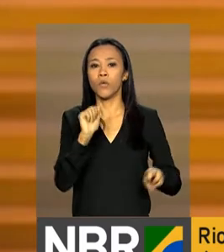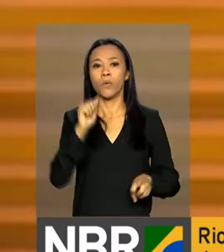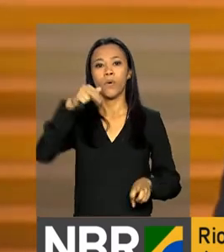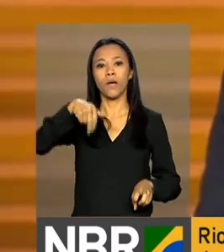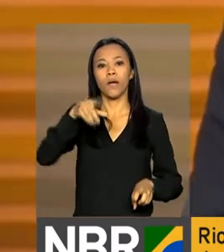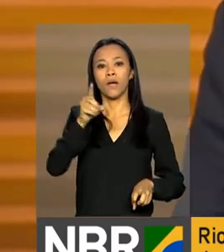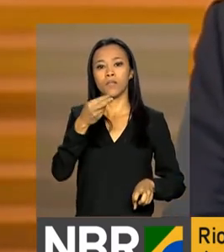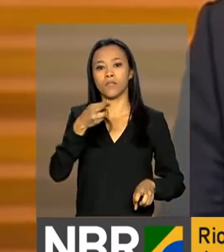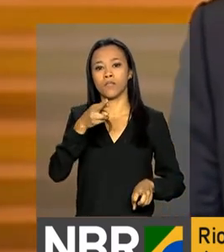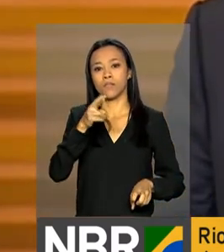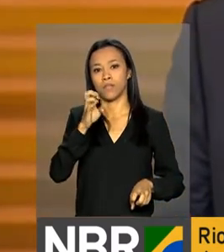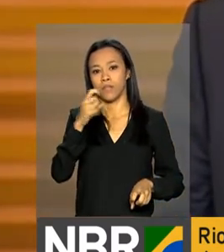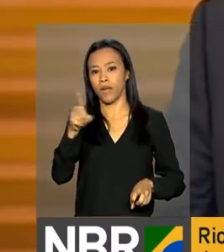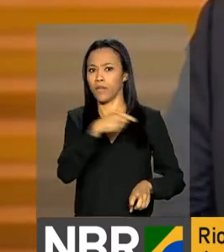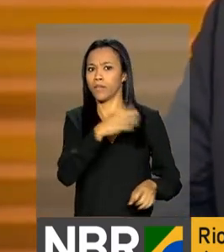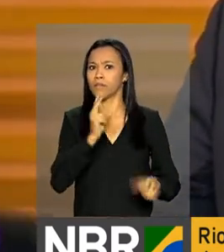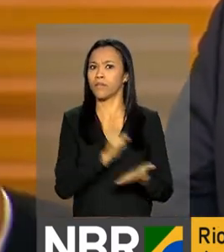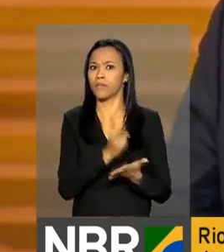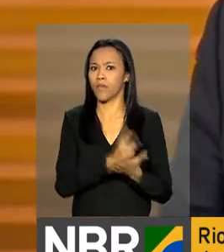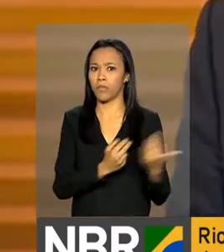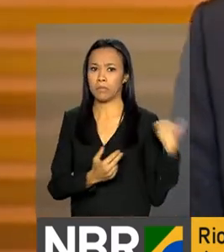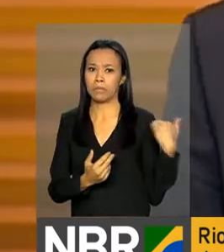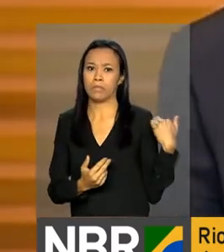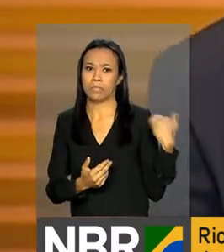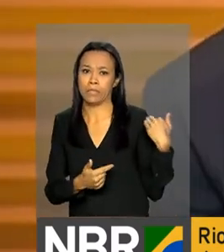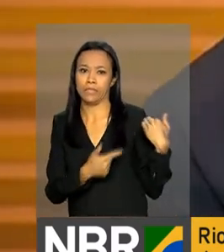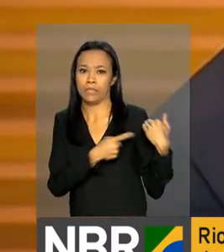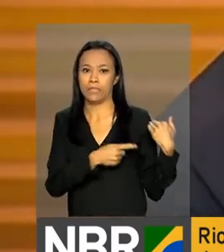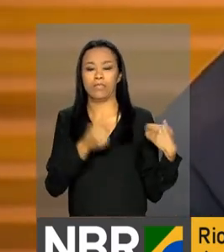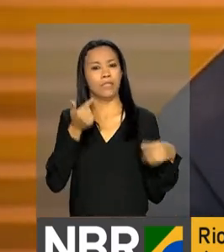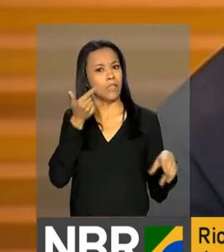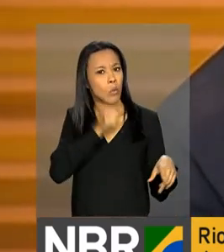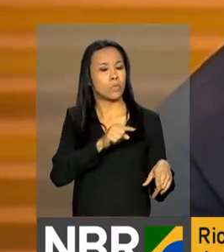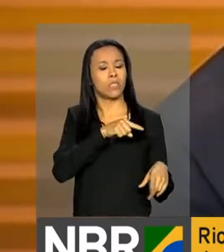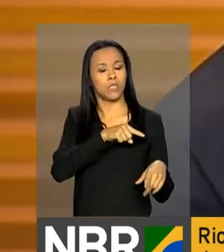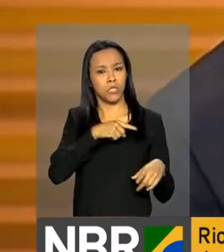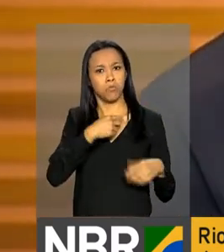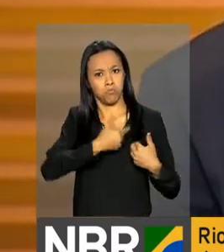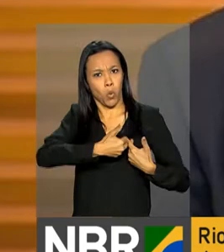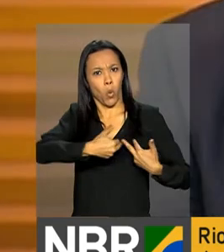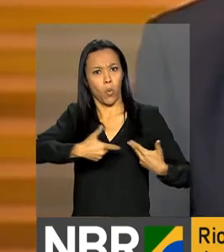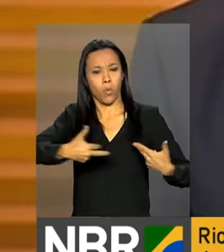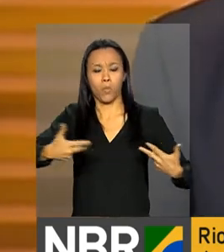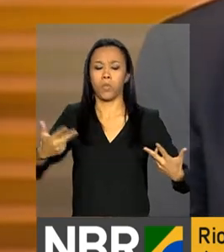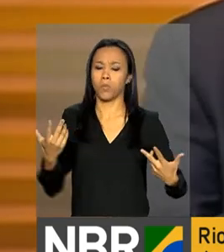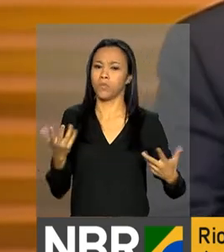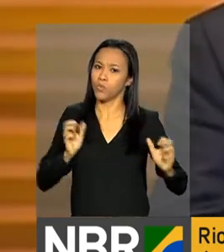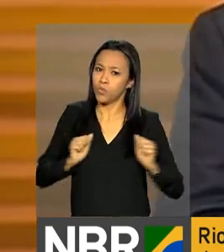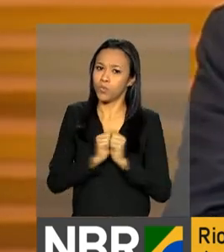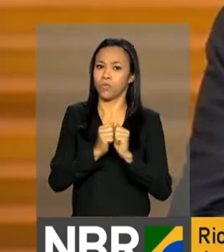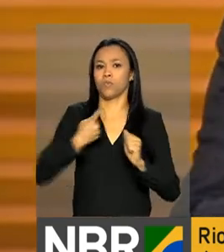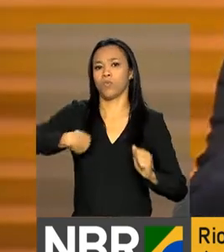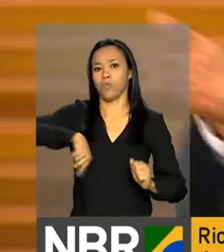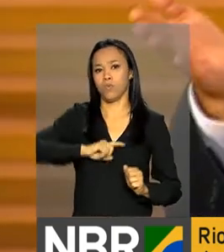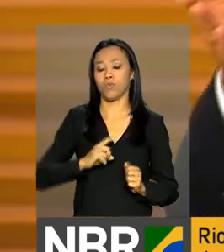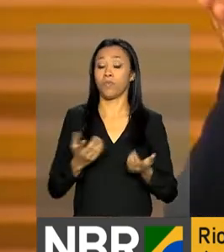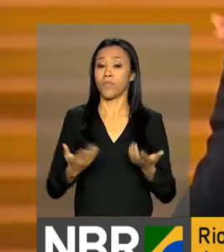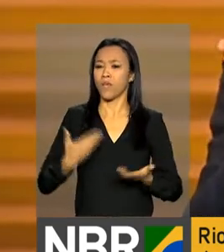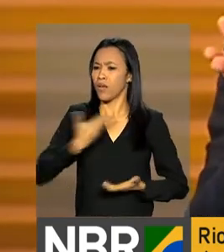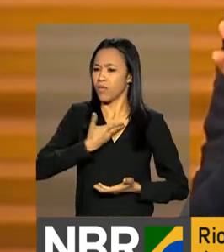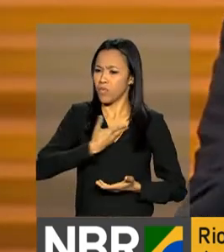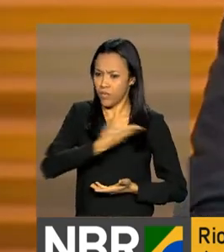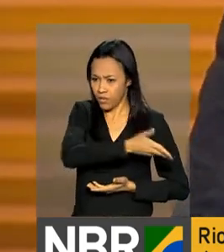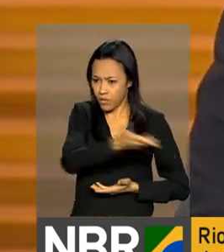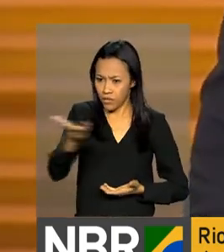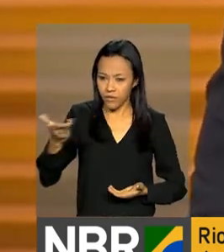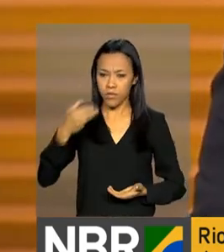líder do PFL, e muitas vitórias ele teve em conjunto conosco legislando. Meus amigos todos,